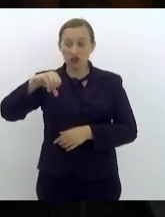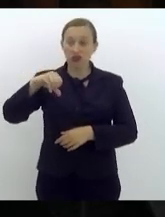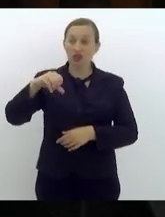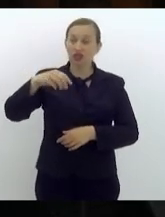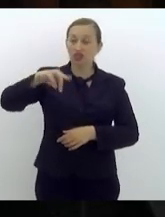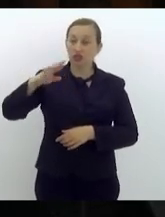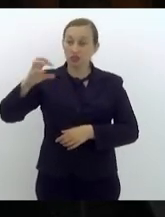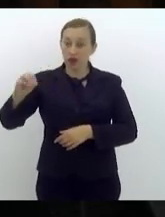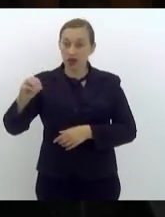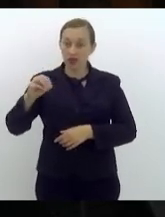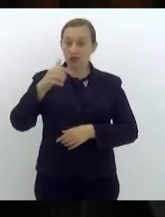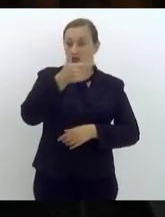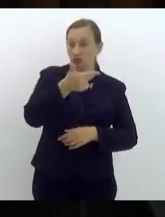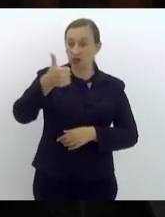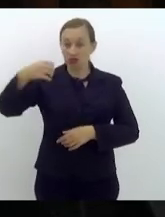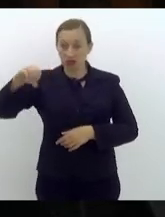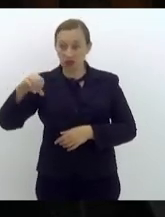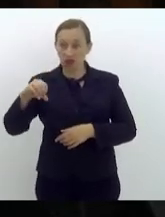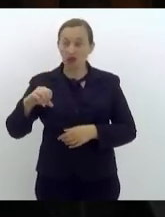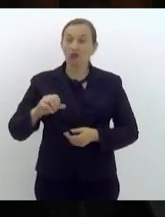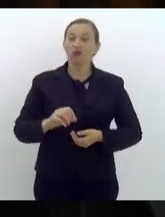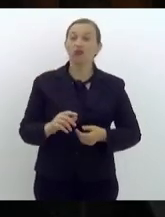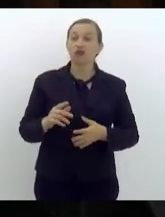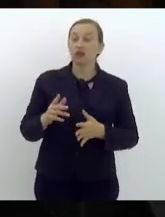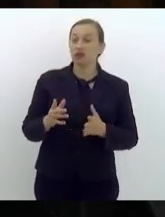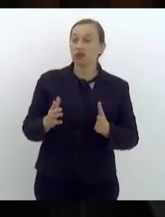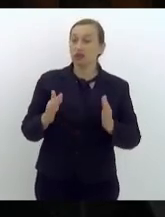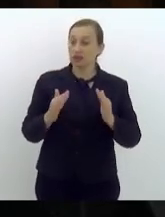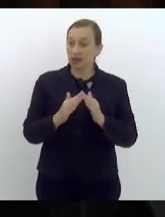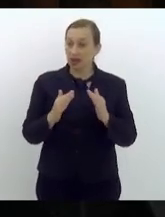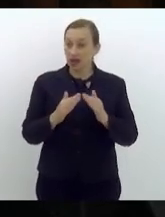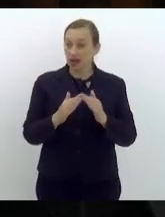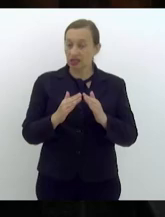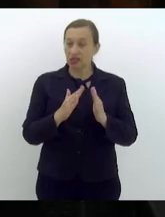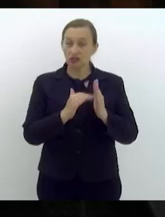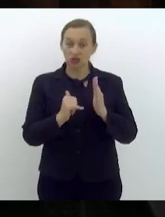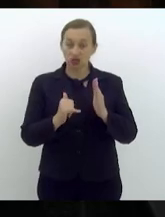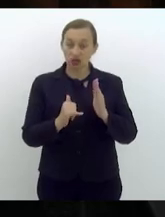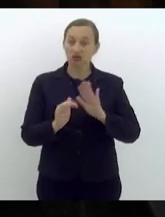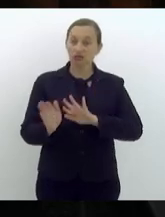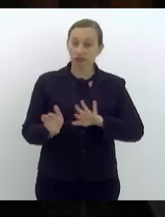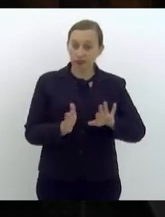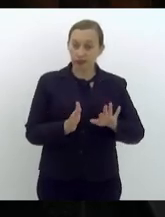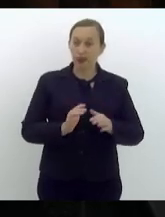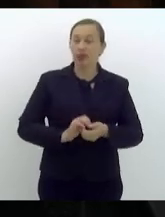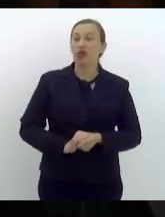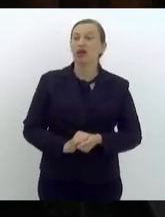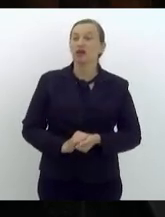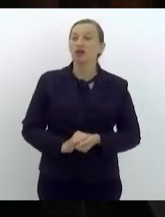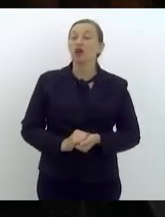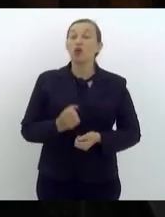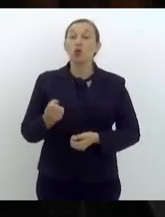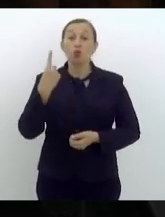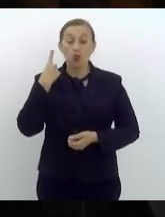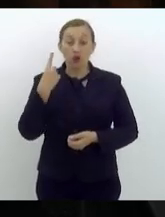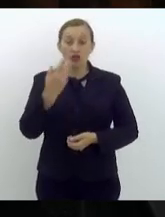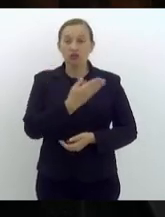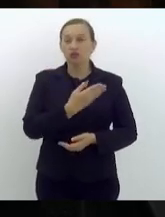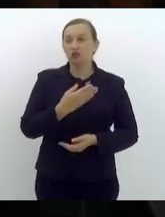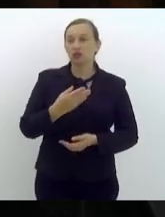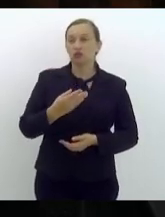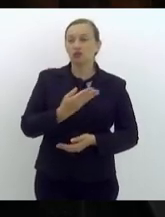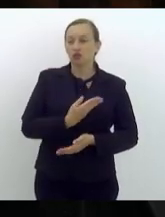29/19/19, nesta legislatura, o veto foi derrubado. O ex-governador